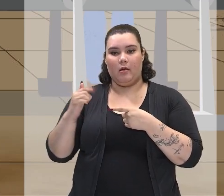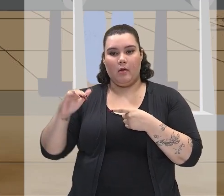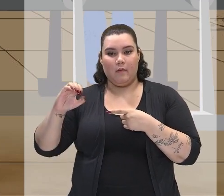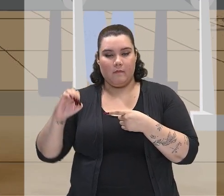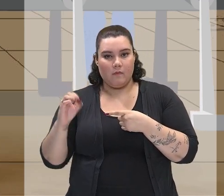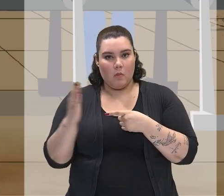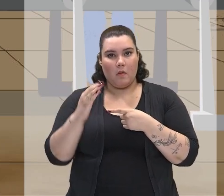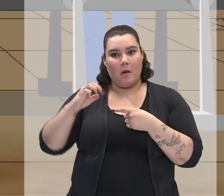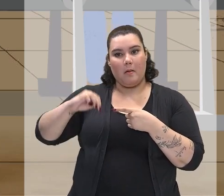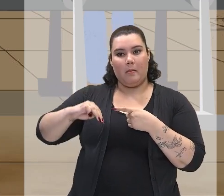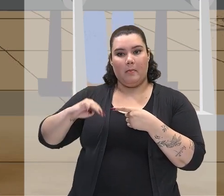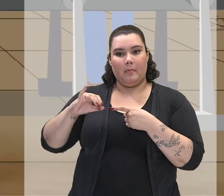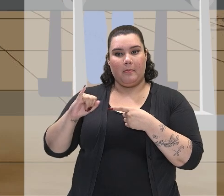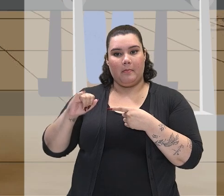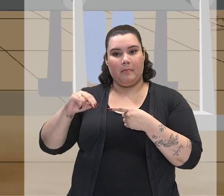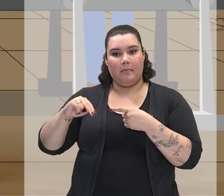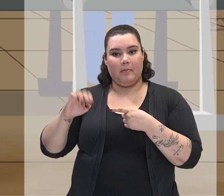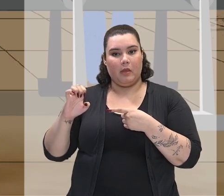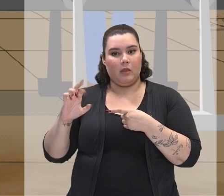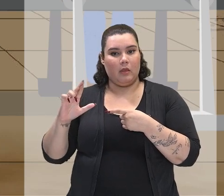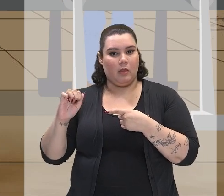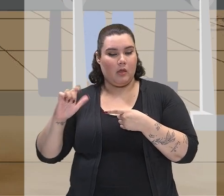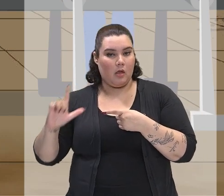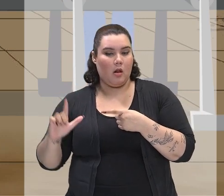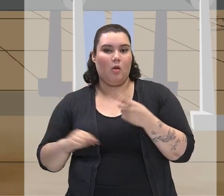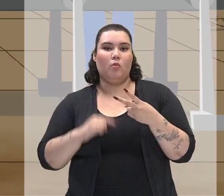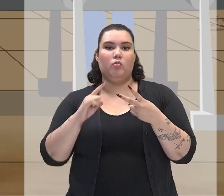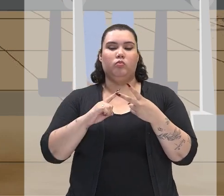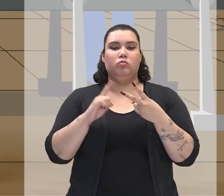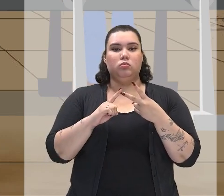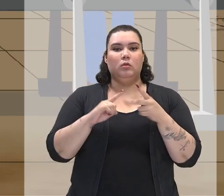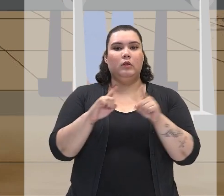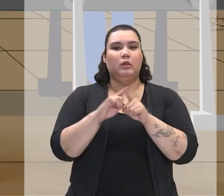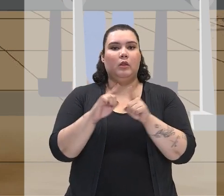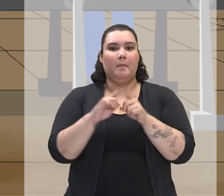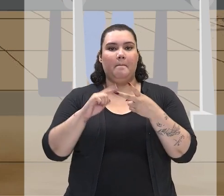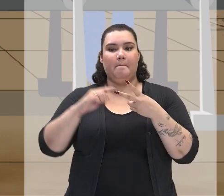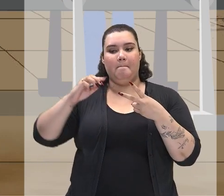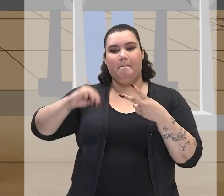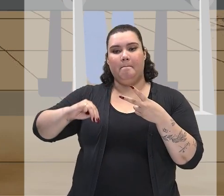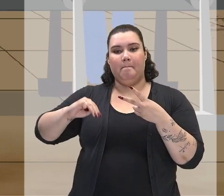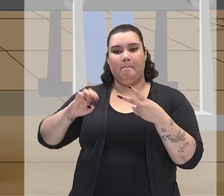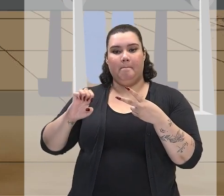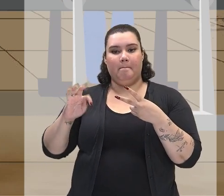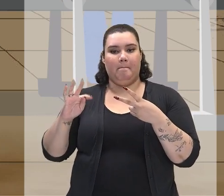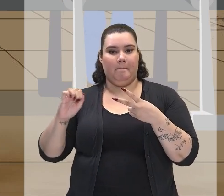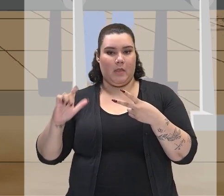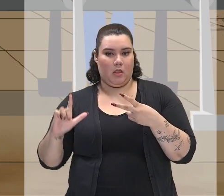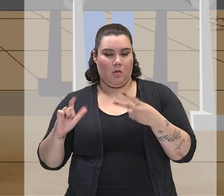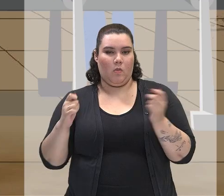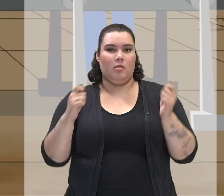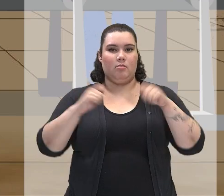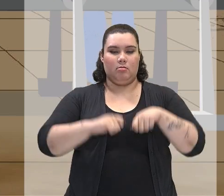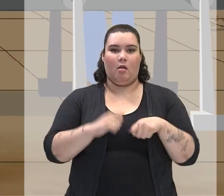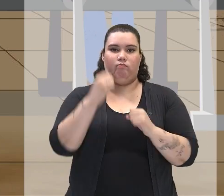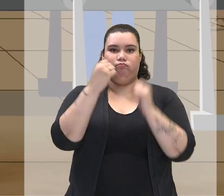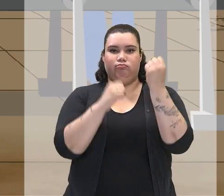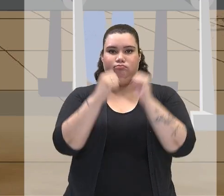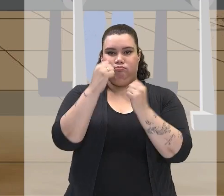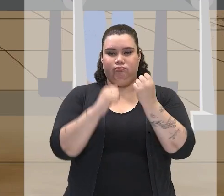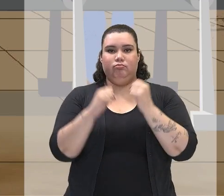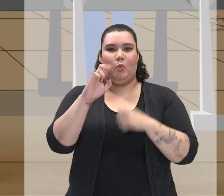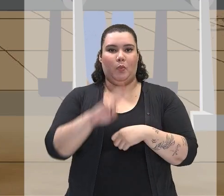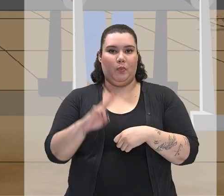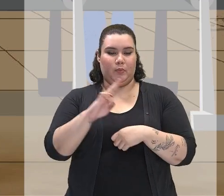bom? Para que essas máquinas a vapor funcionassem e tivéssemos, então, o desenvolvimento do trabalho mecanizado,